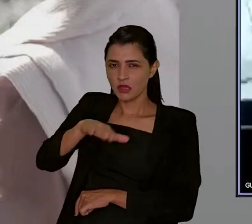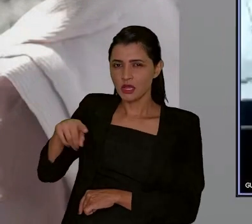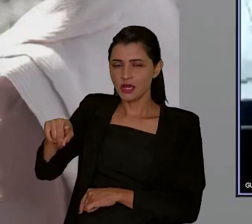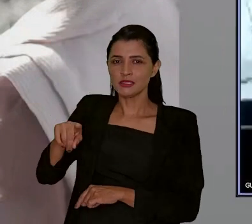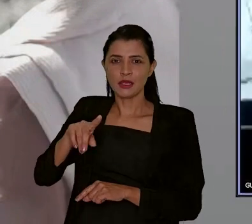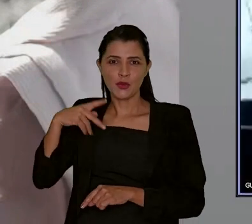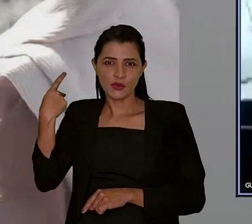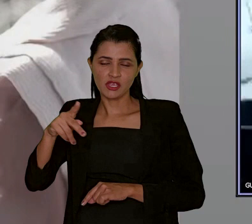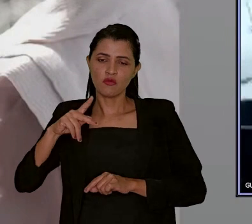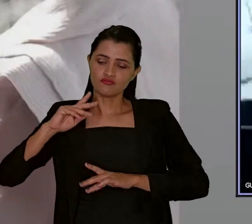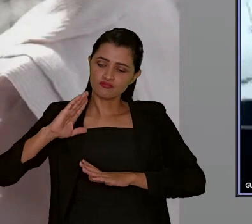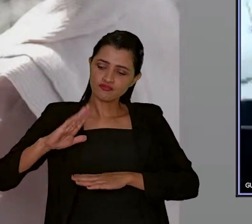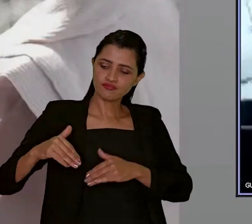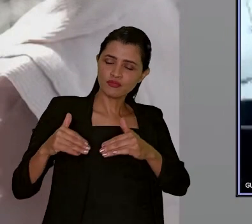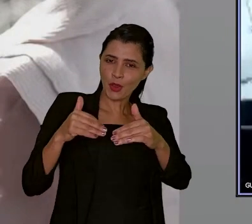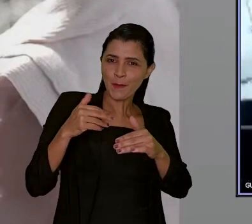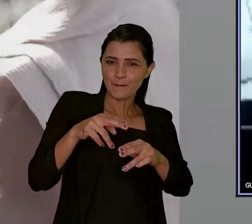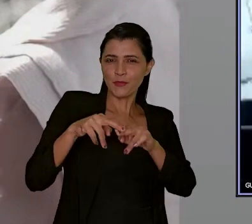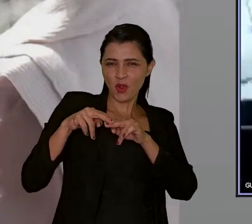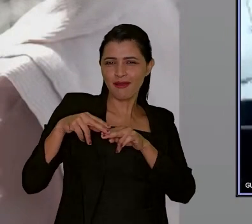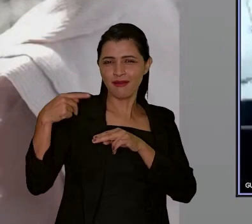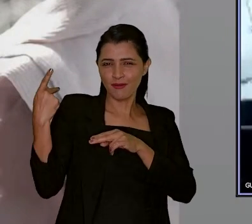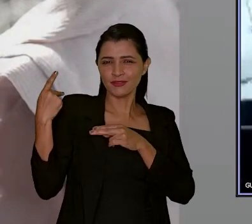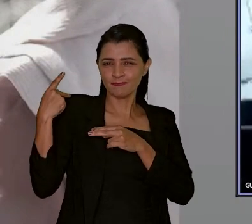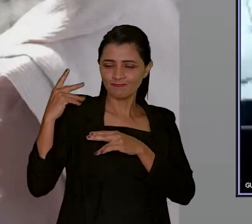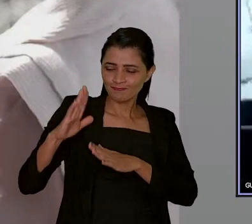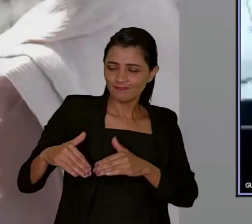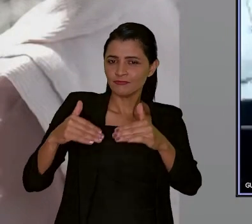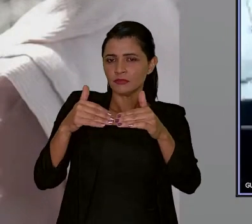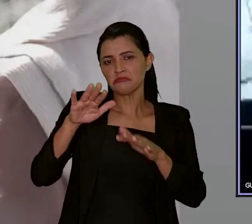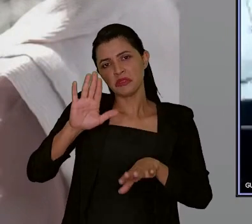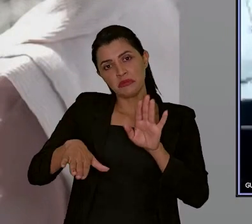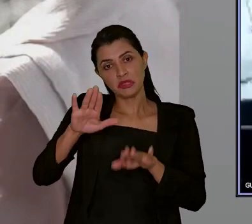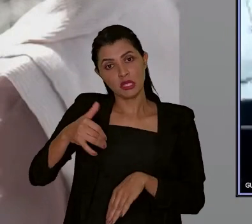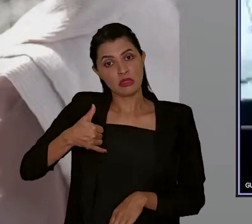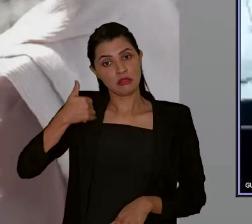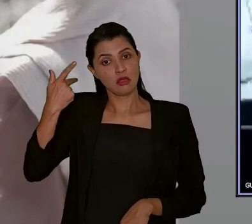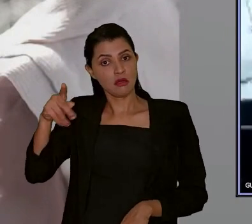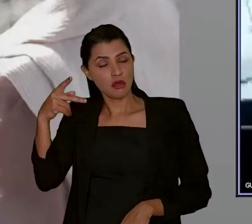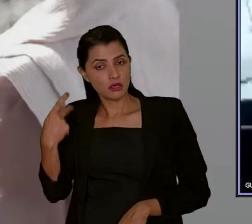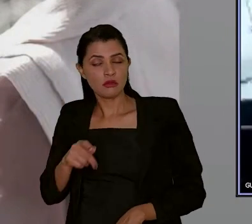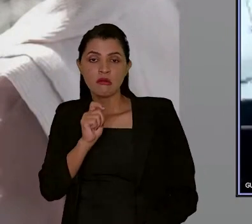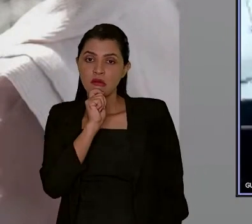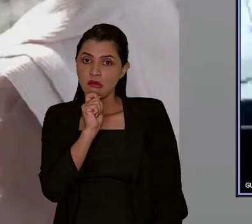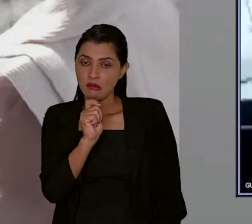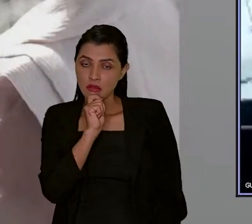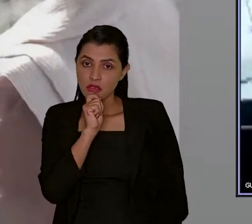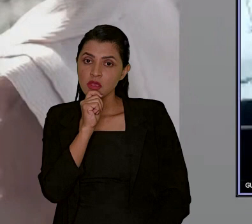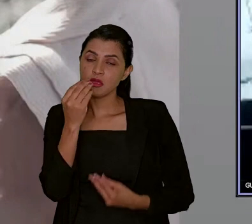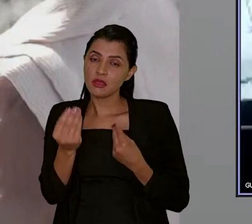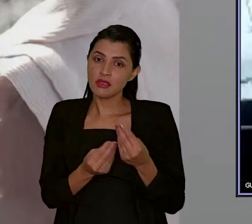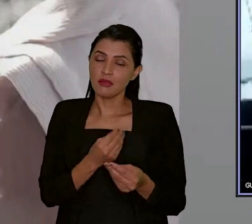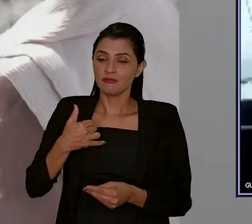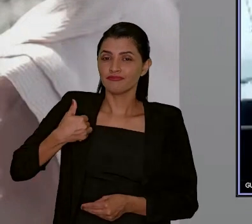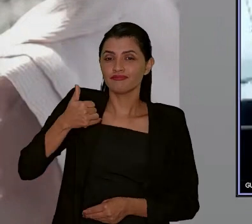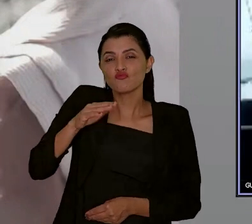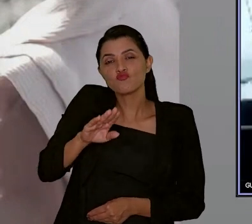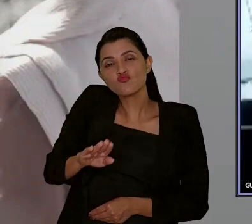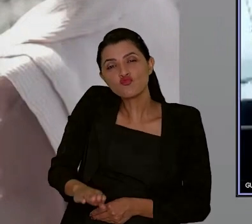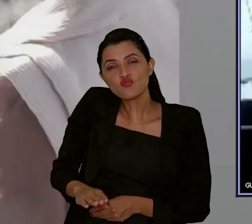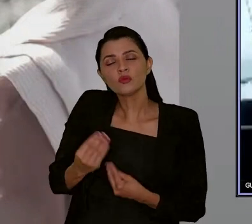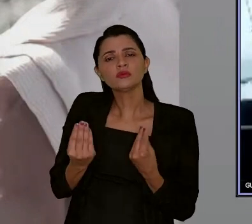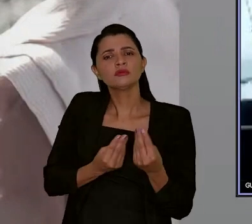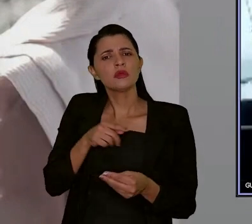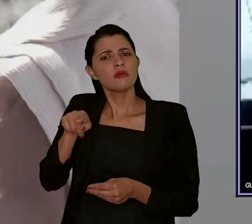ainda, especialmente dependendo da faixa etária, né, ainda muito pequeno, ela